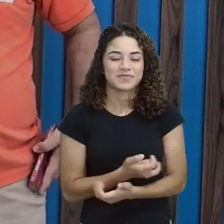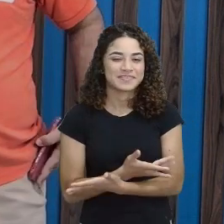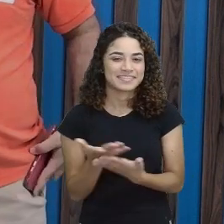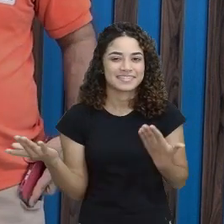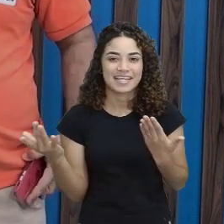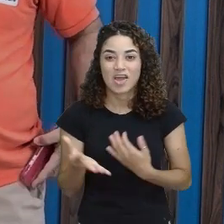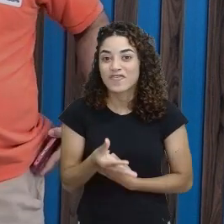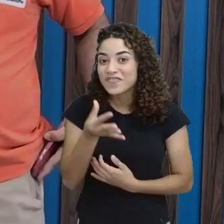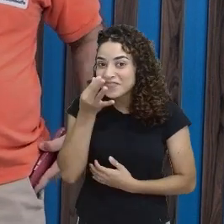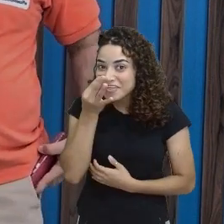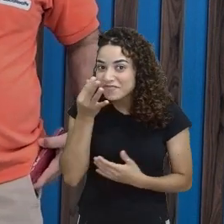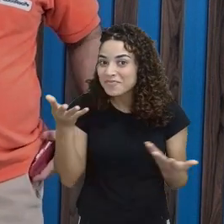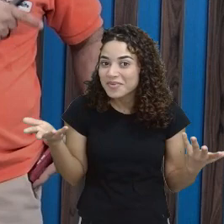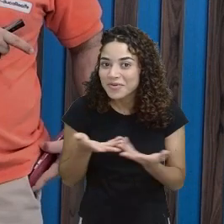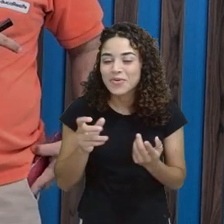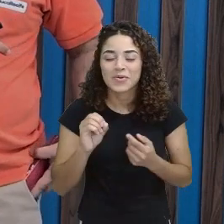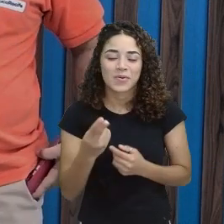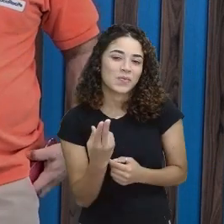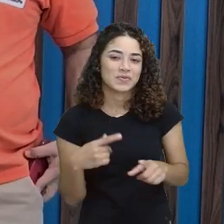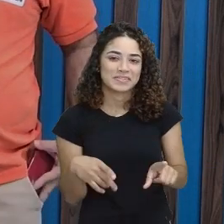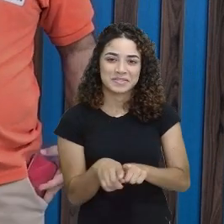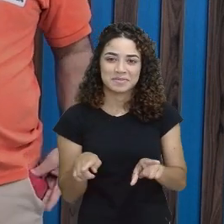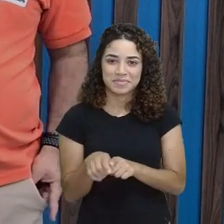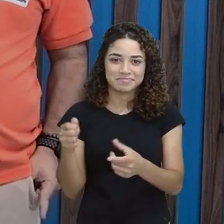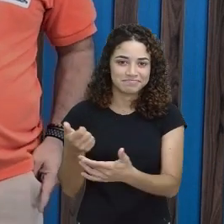ao vivo ou pelo chat, né?